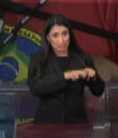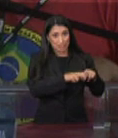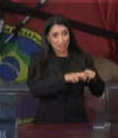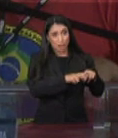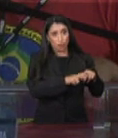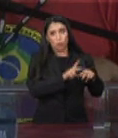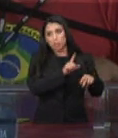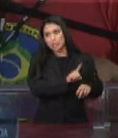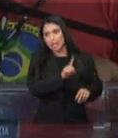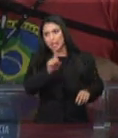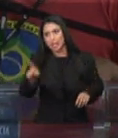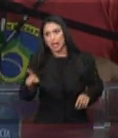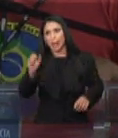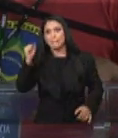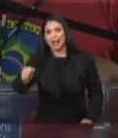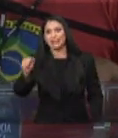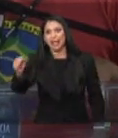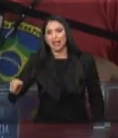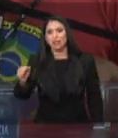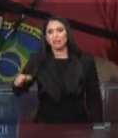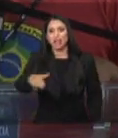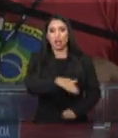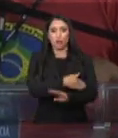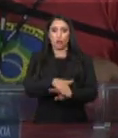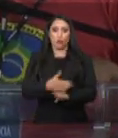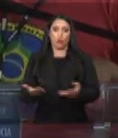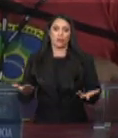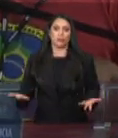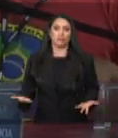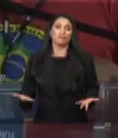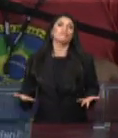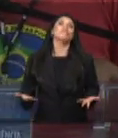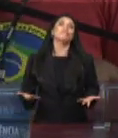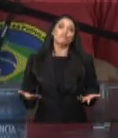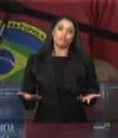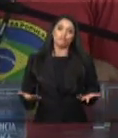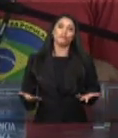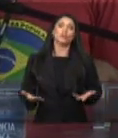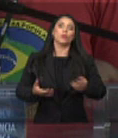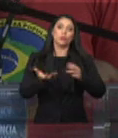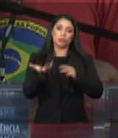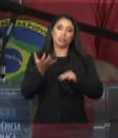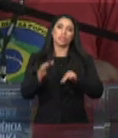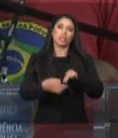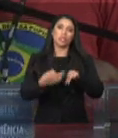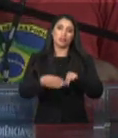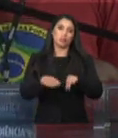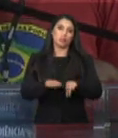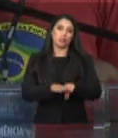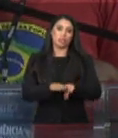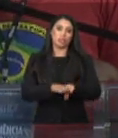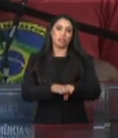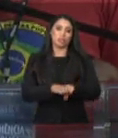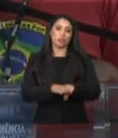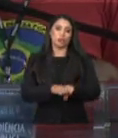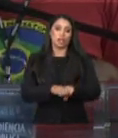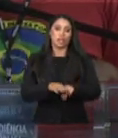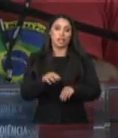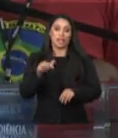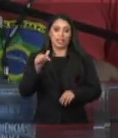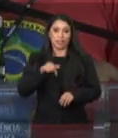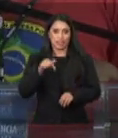pessoas em situação de rua o que nós queremos Ministro é que saia daqui